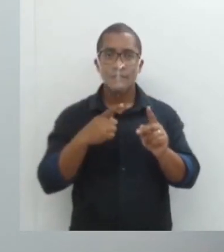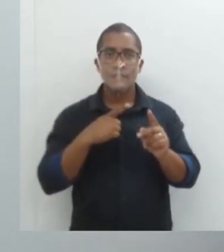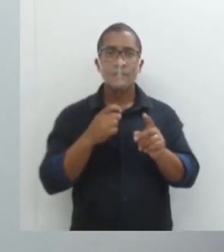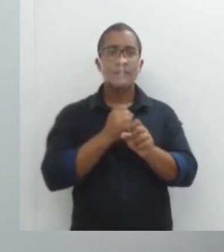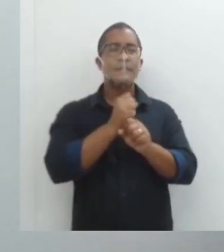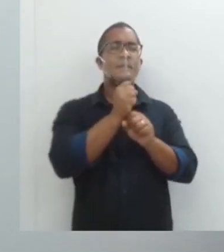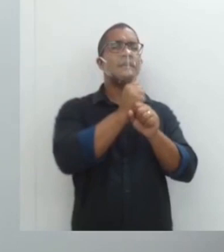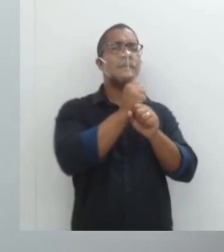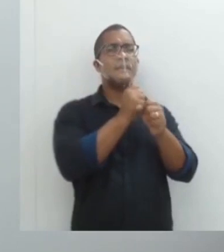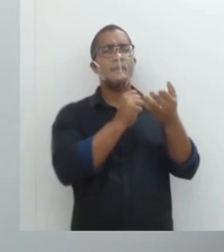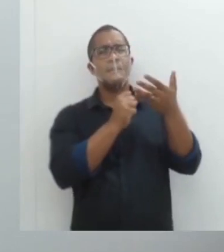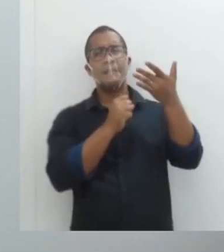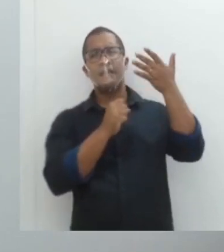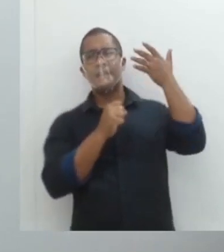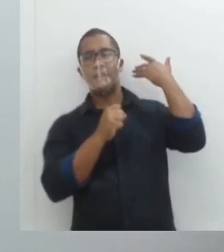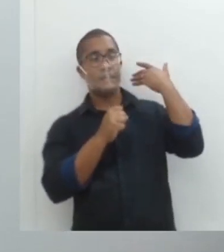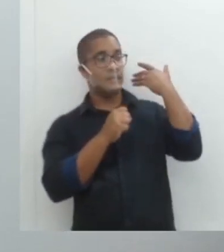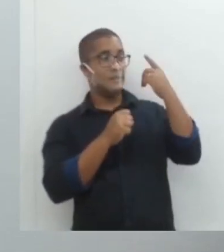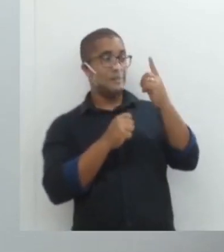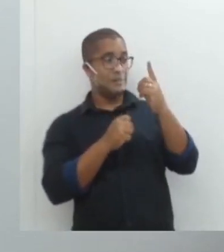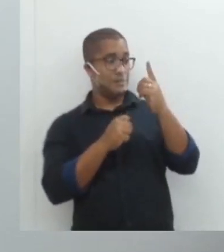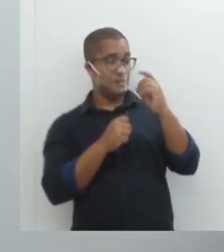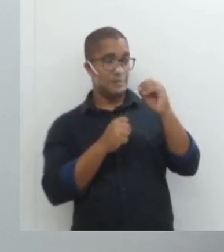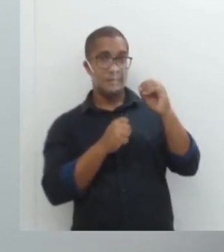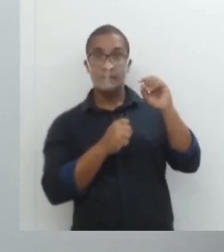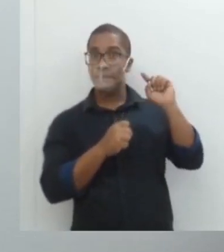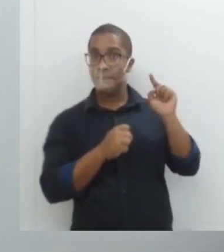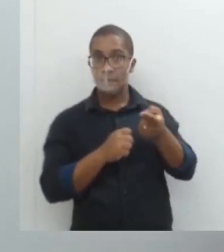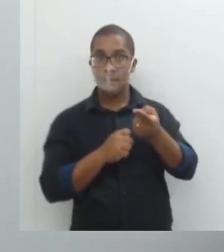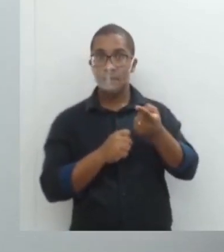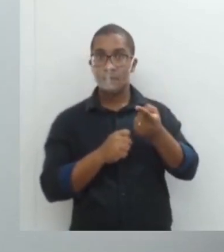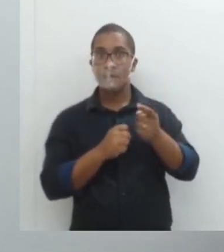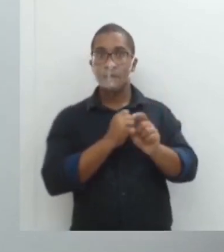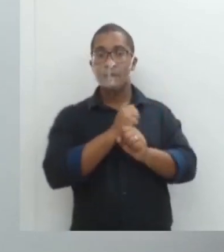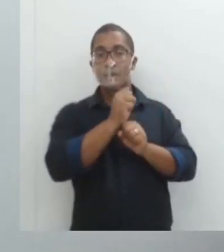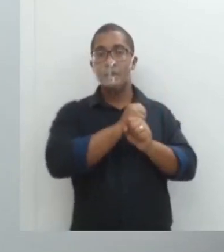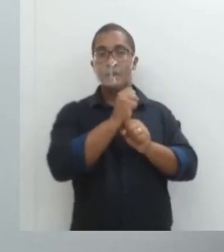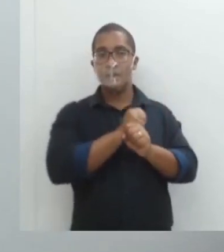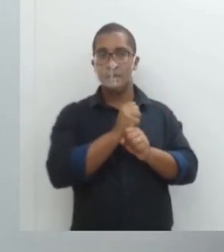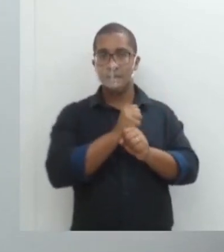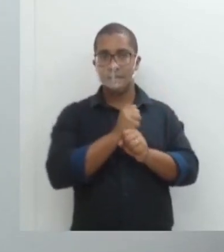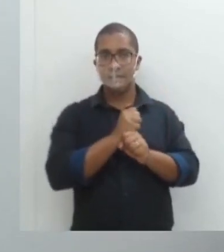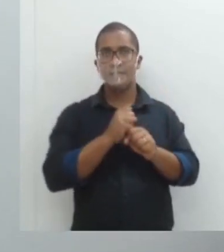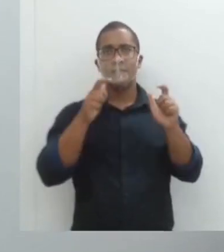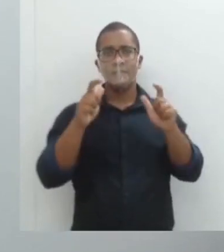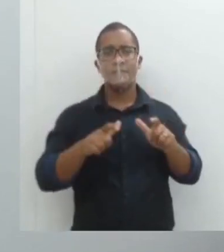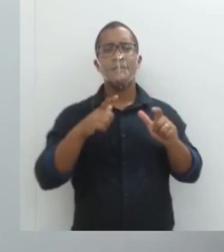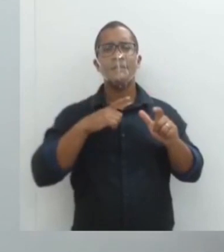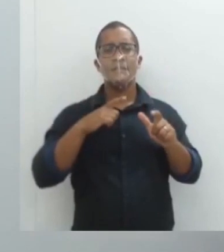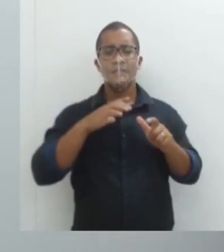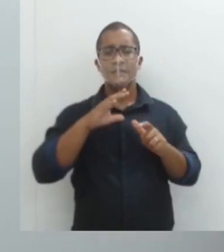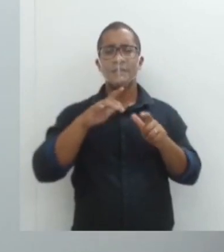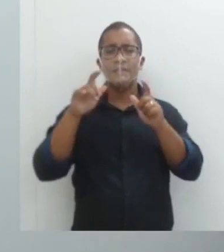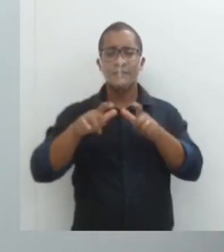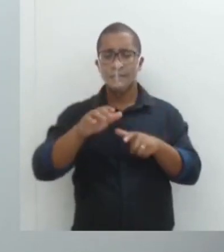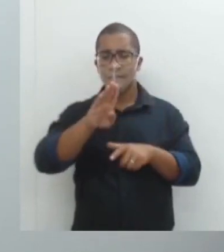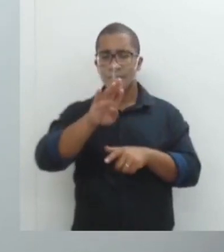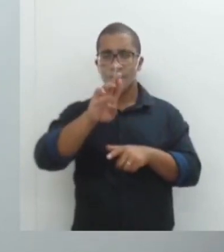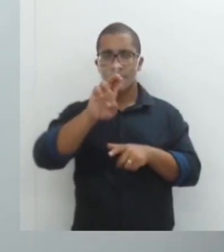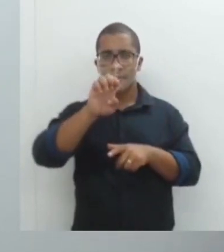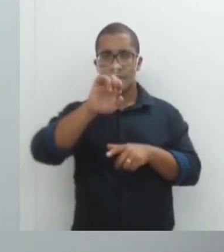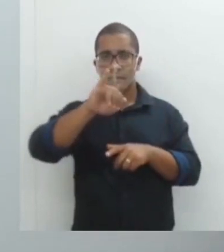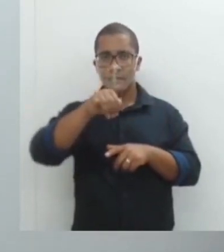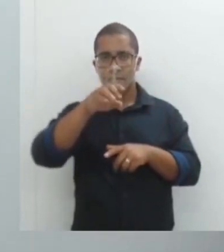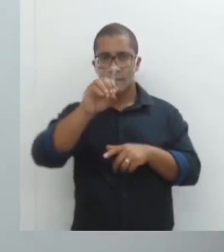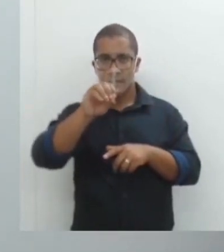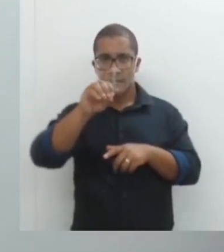10 mil anos atrás, né? Se você for lá para o sítio arqueológico de Brejo da Madre de Deus,